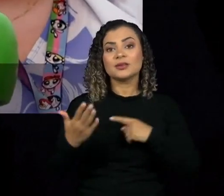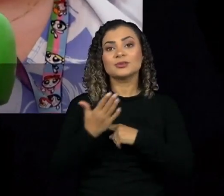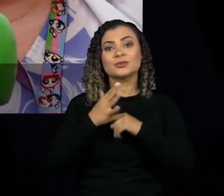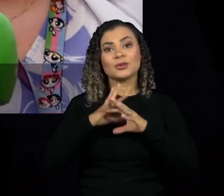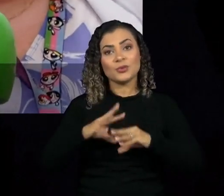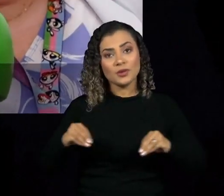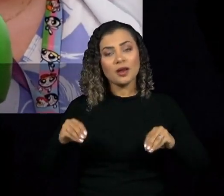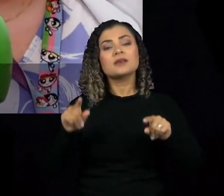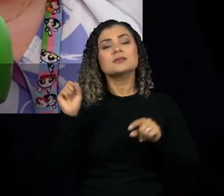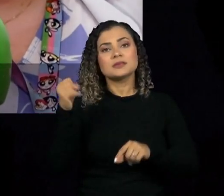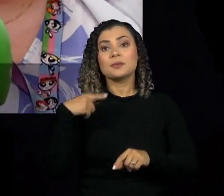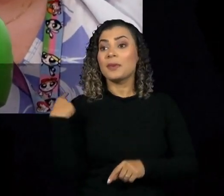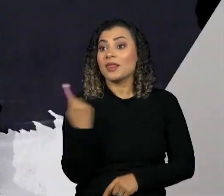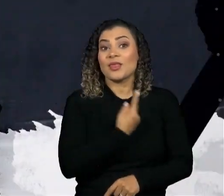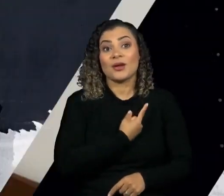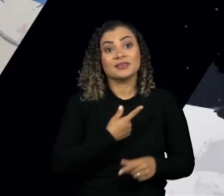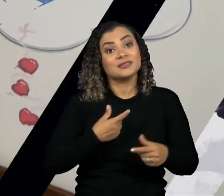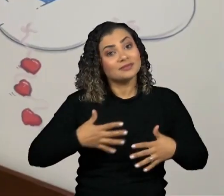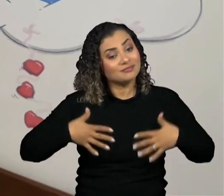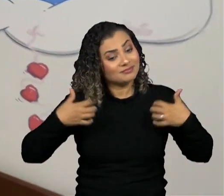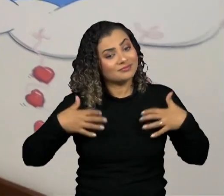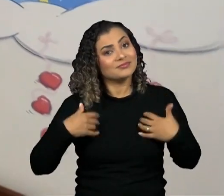eles que estão aqui, né, para todos nós.